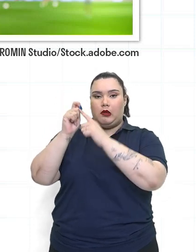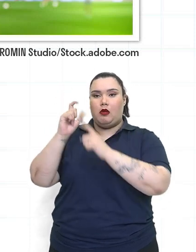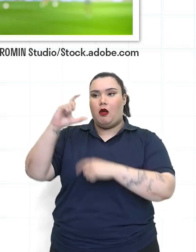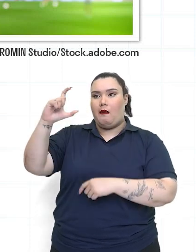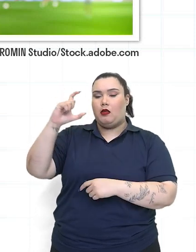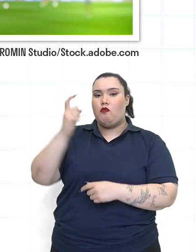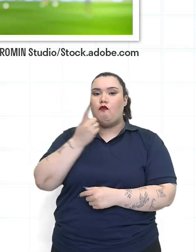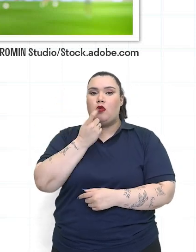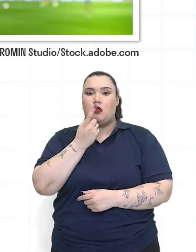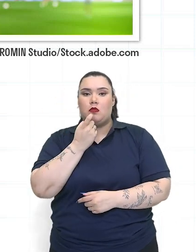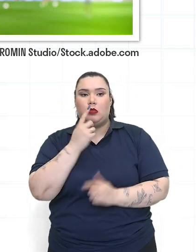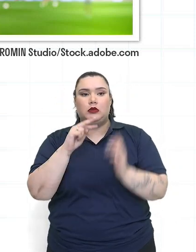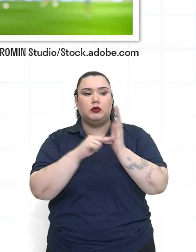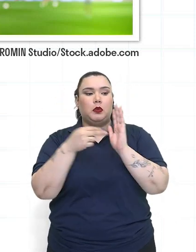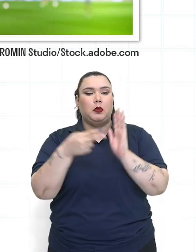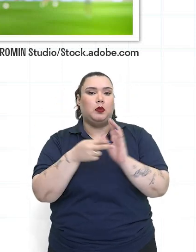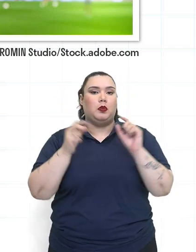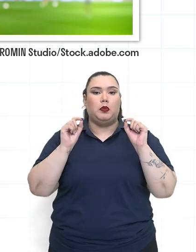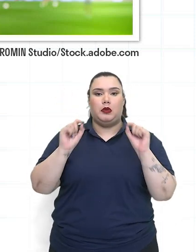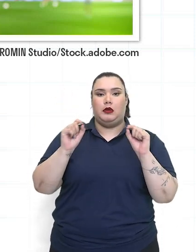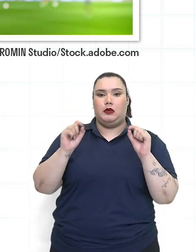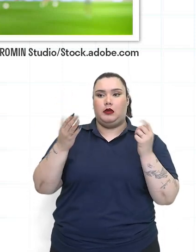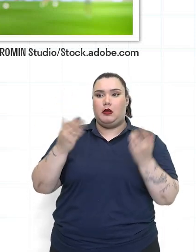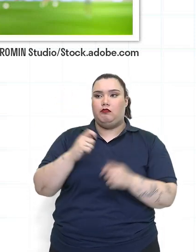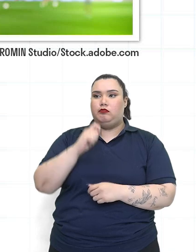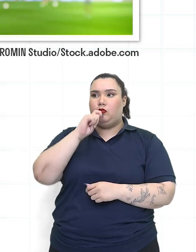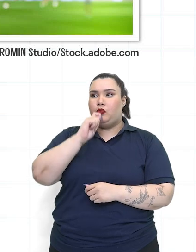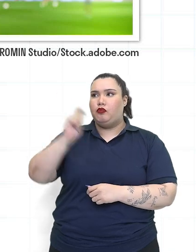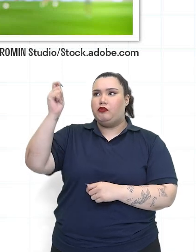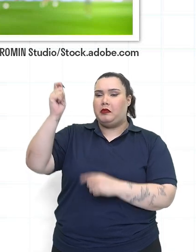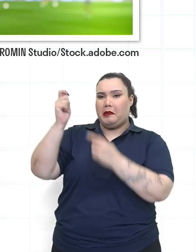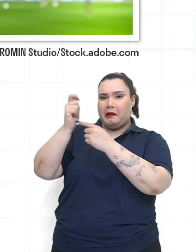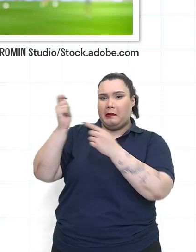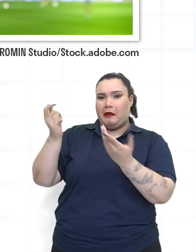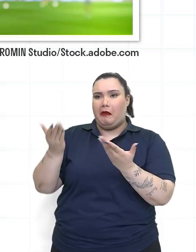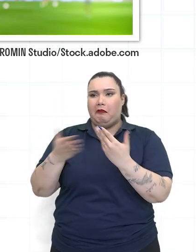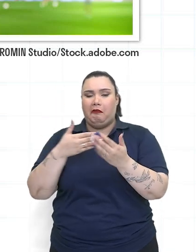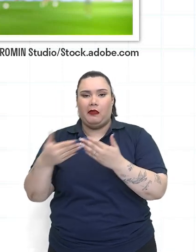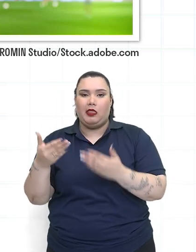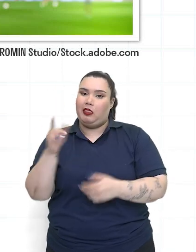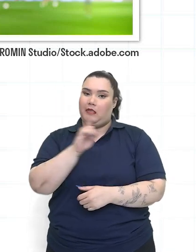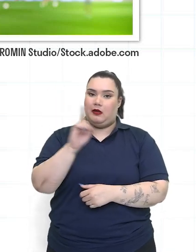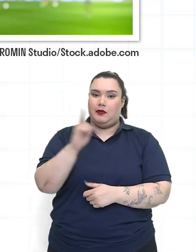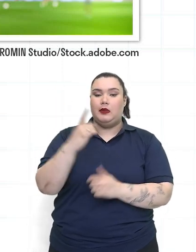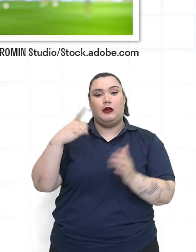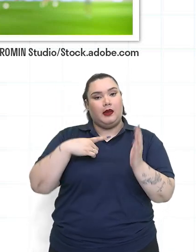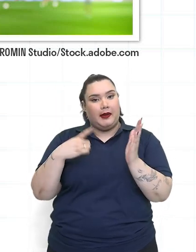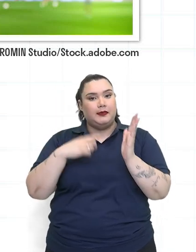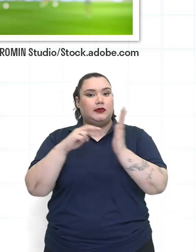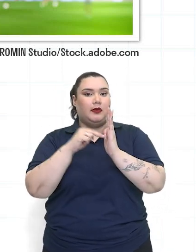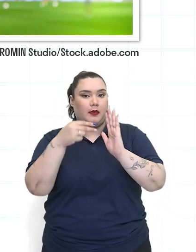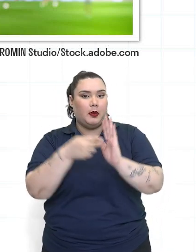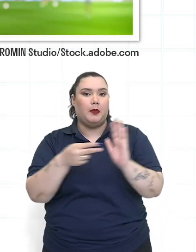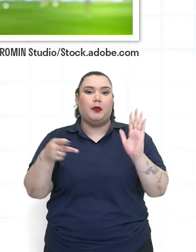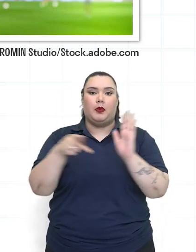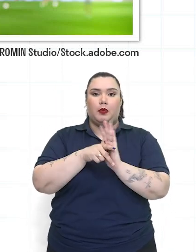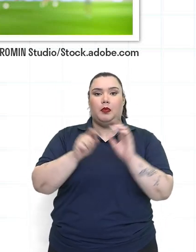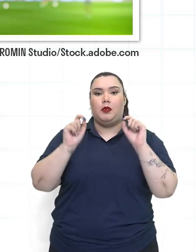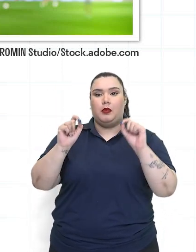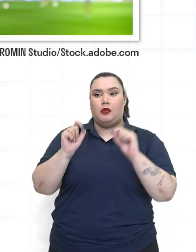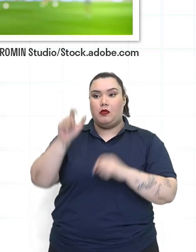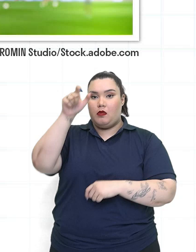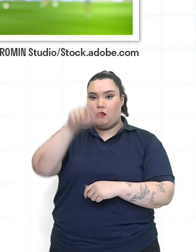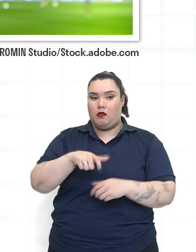ele simboliza? O que ele significa? Ele não está ali por à toa, né? Eles não estão ali à toa, né? Ele significa que